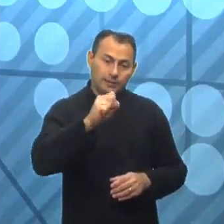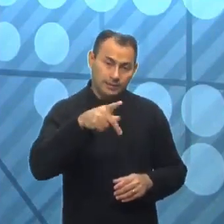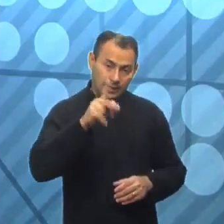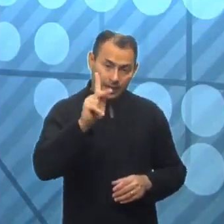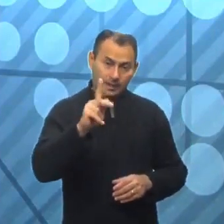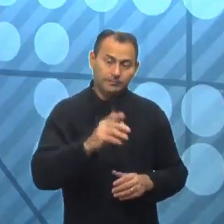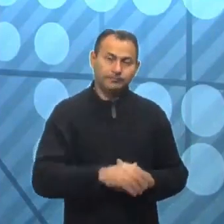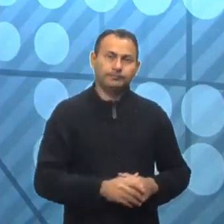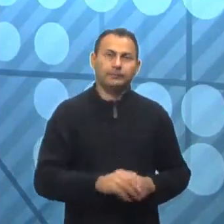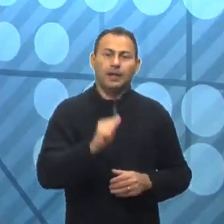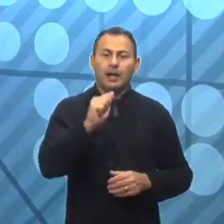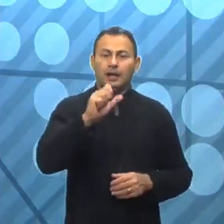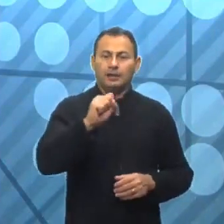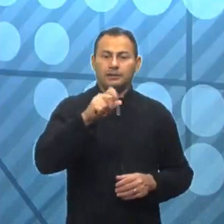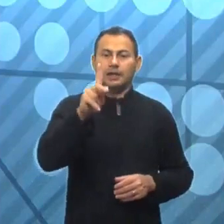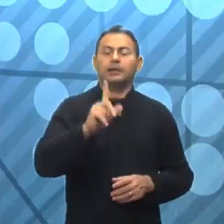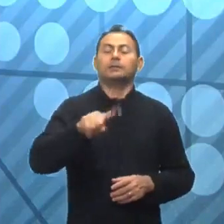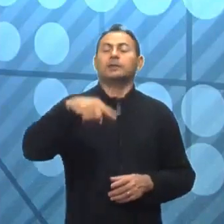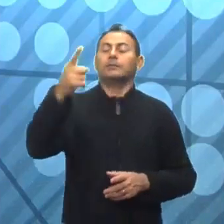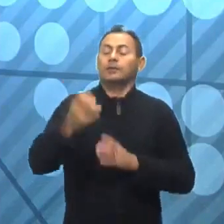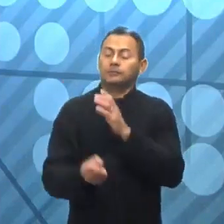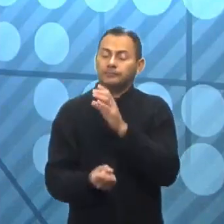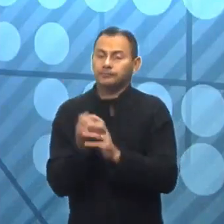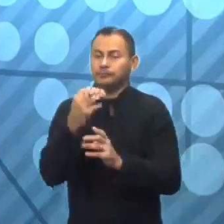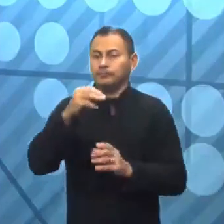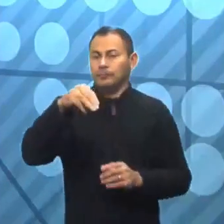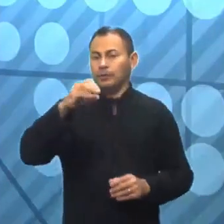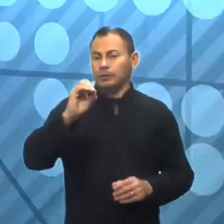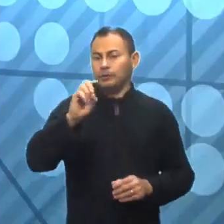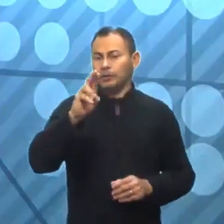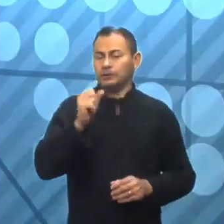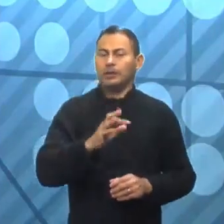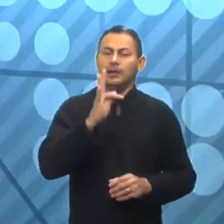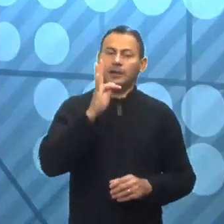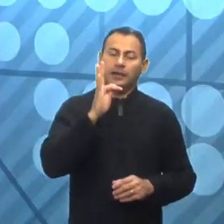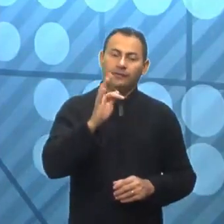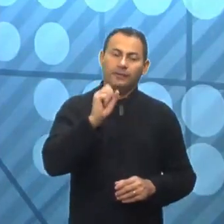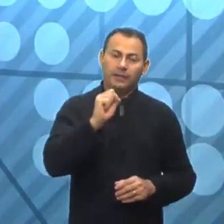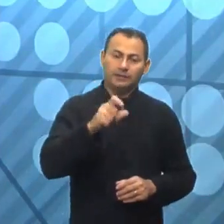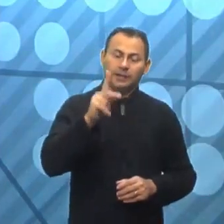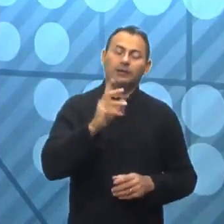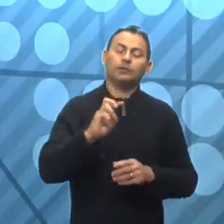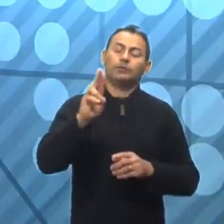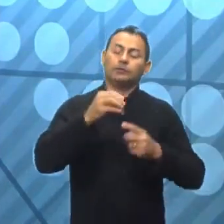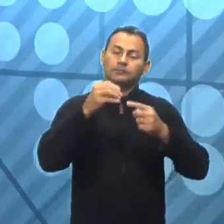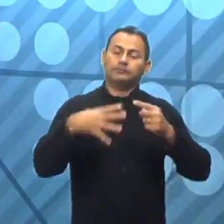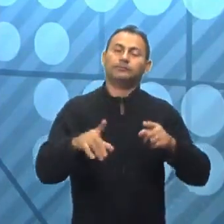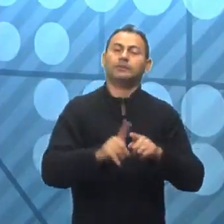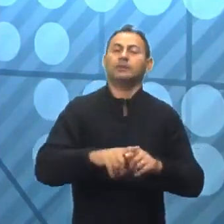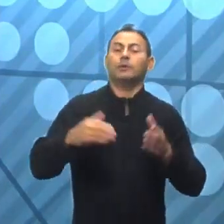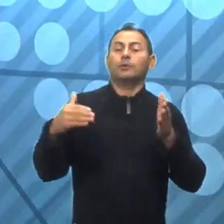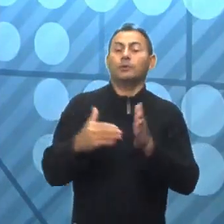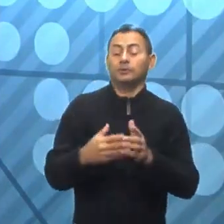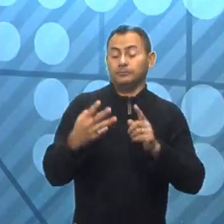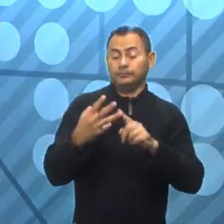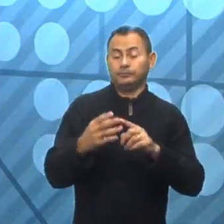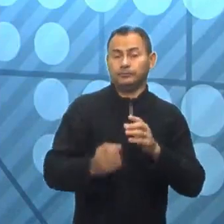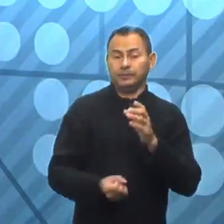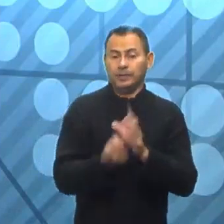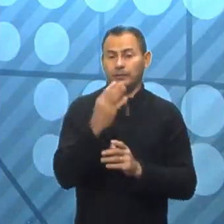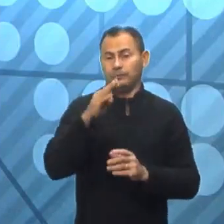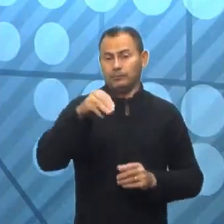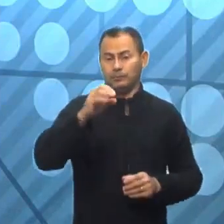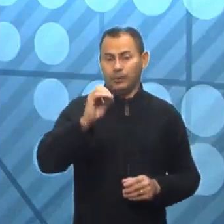o software Scilab. Depois, você vai criar uma modulação FSK utilizando esse software também. E, por último, criar uma